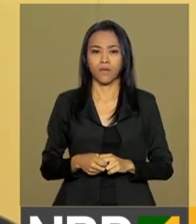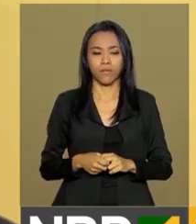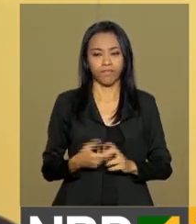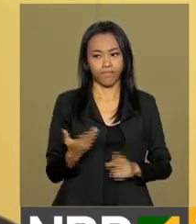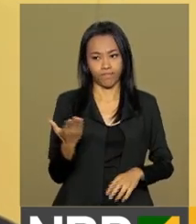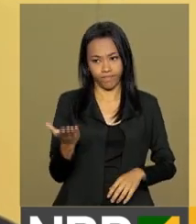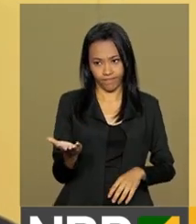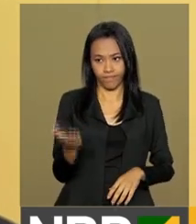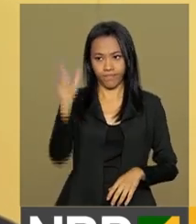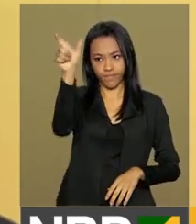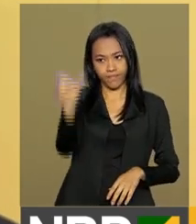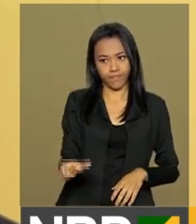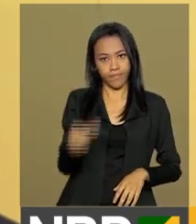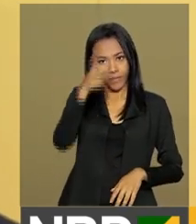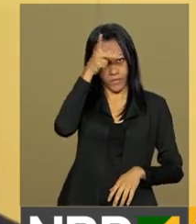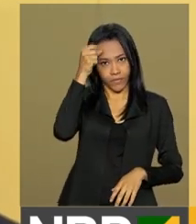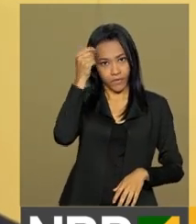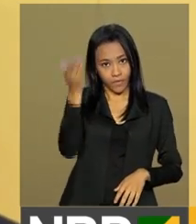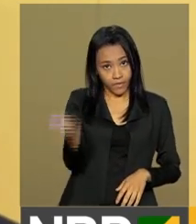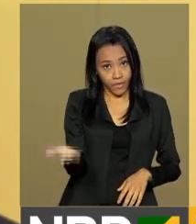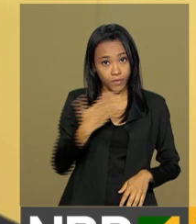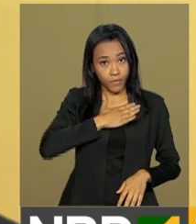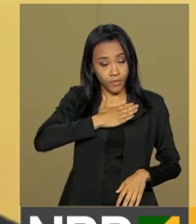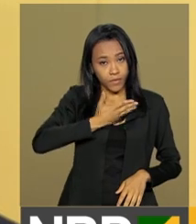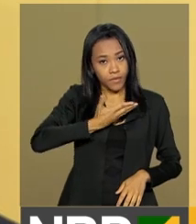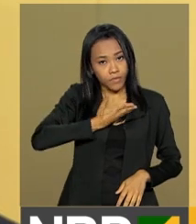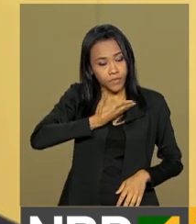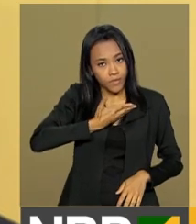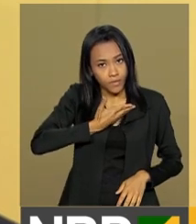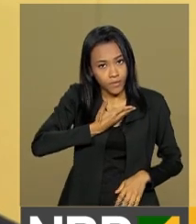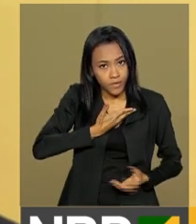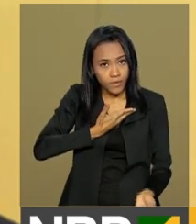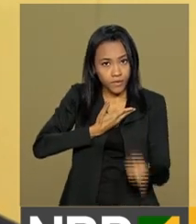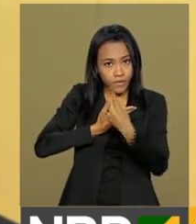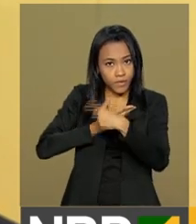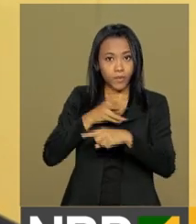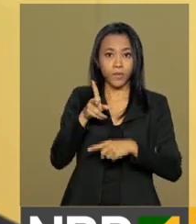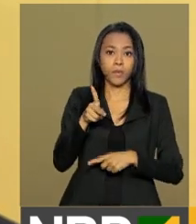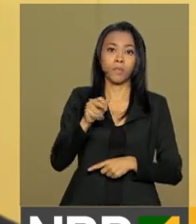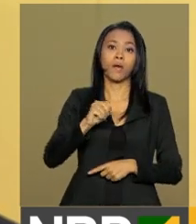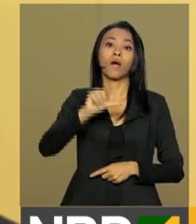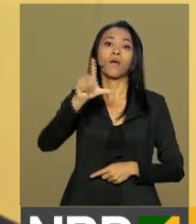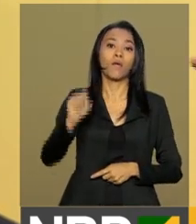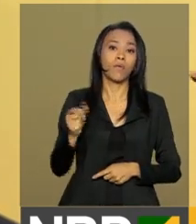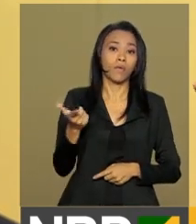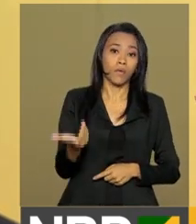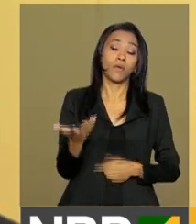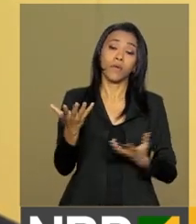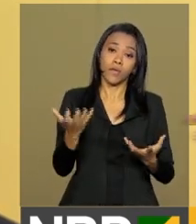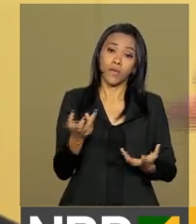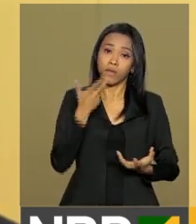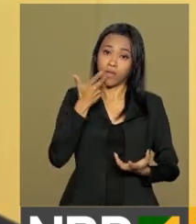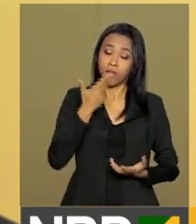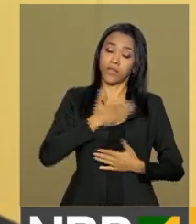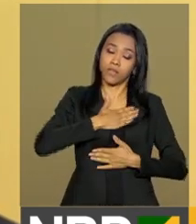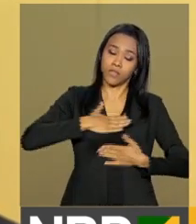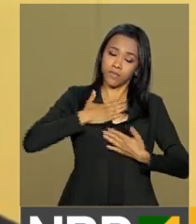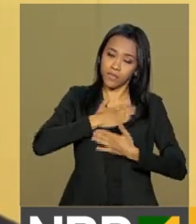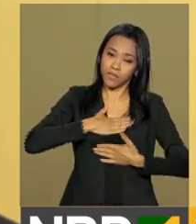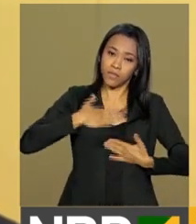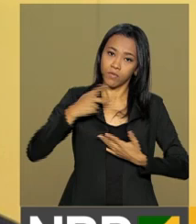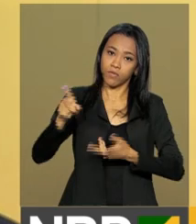prefeito de Rio Verde, nosso querido amigo Paulo do Vale, eu quero dizer da satisfação que você me